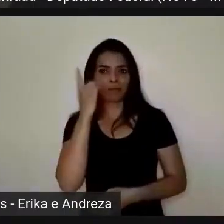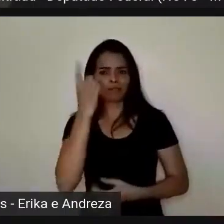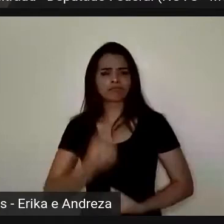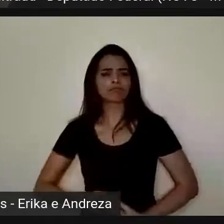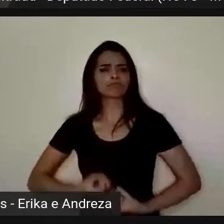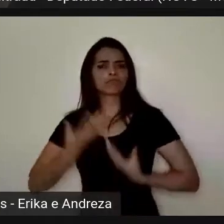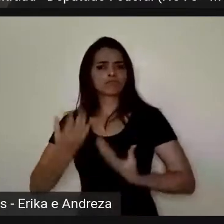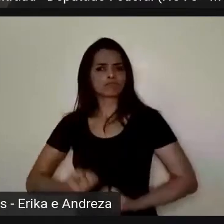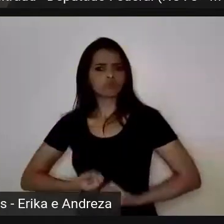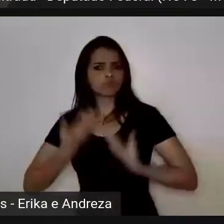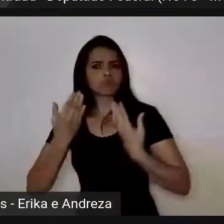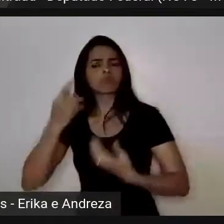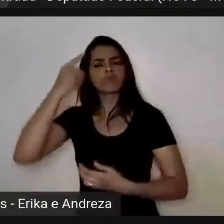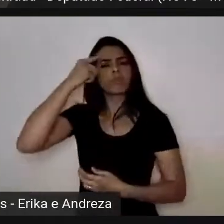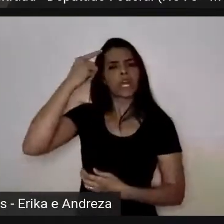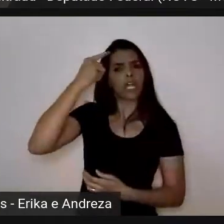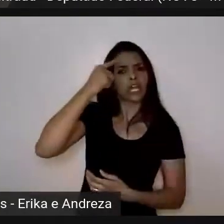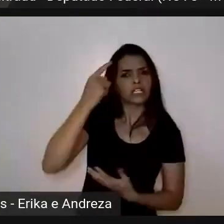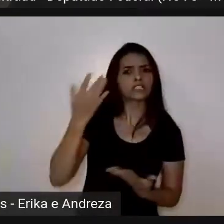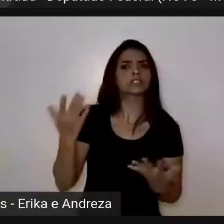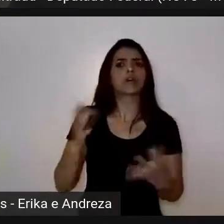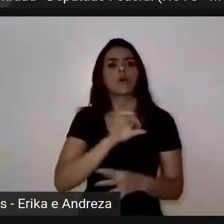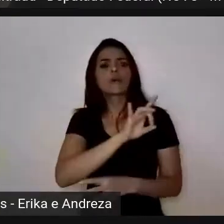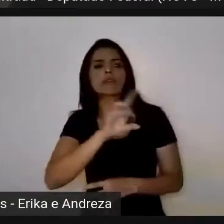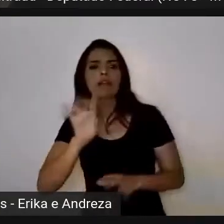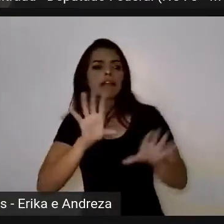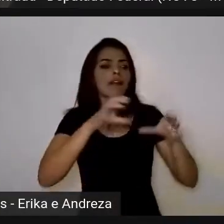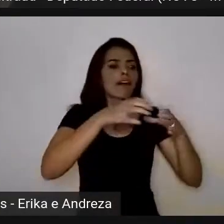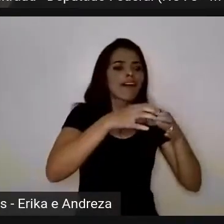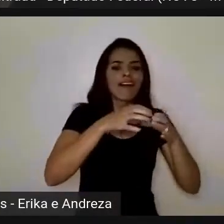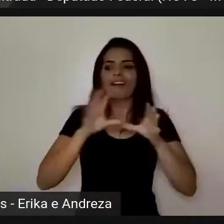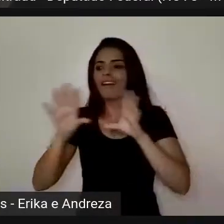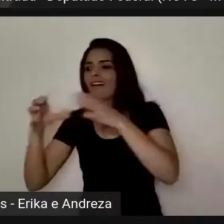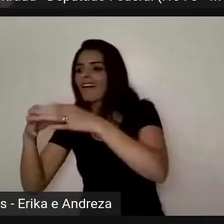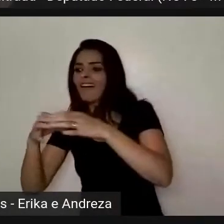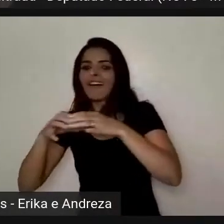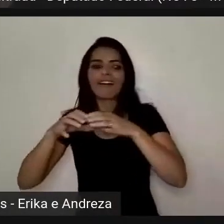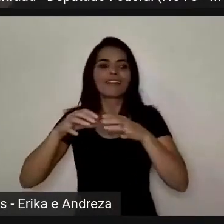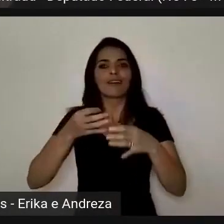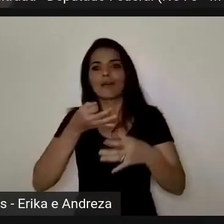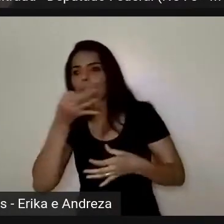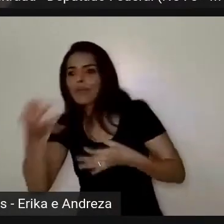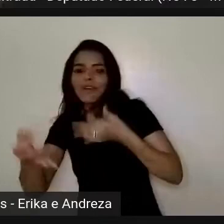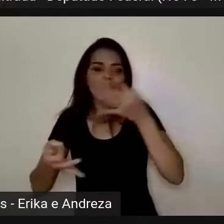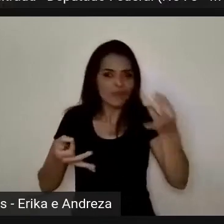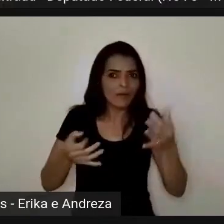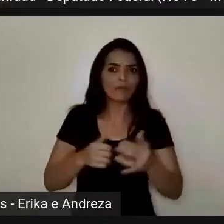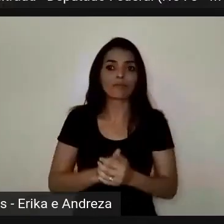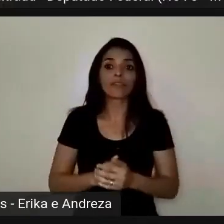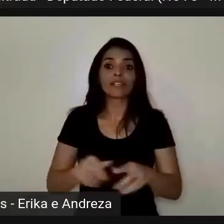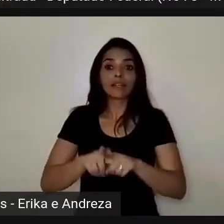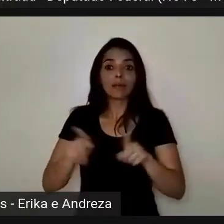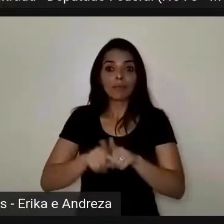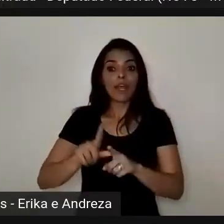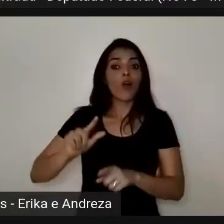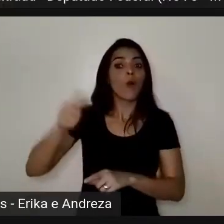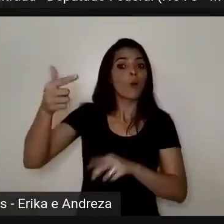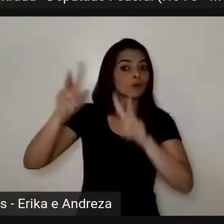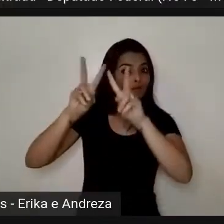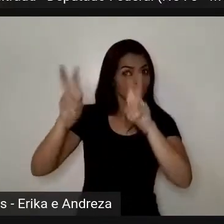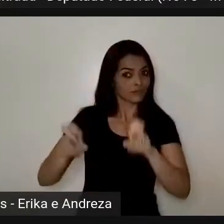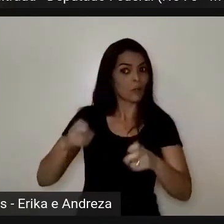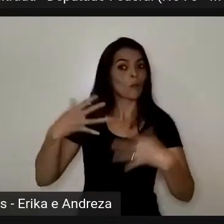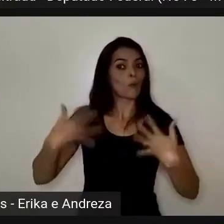como pensam e o que cada frente defende. Eu queria passar para um outro ponto polêmico também, que foi mencionado até por vocês, que